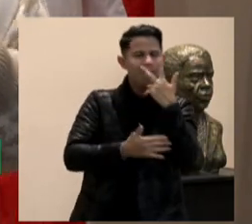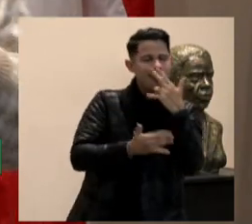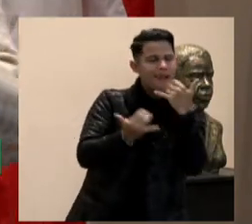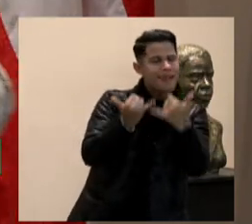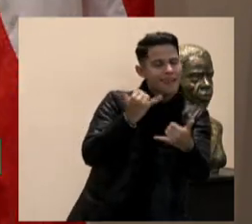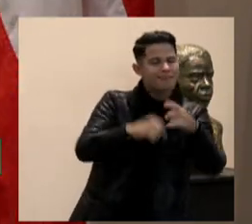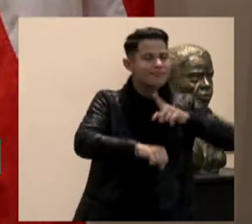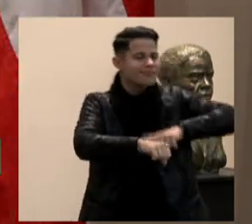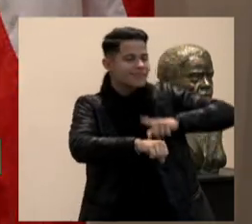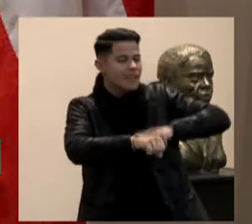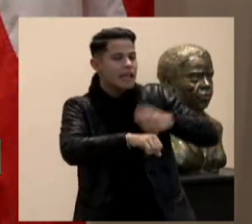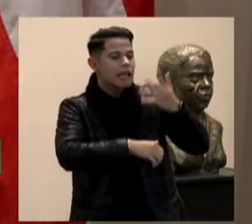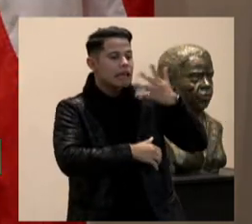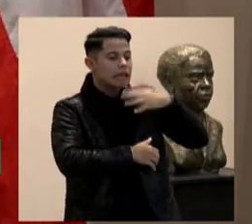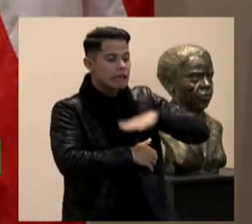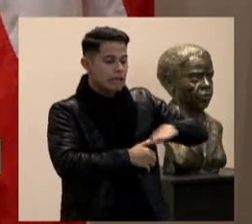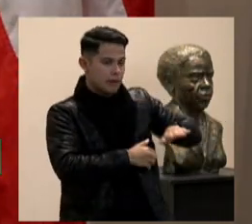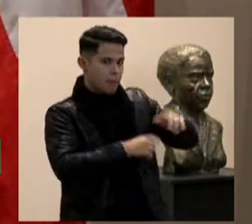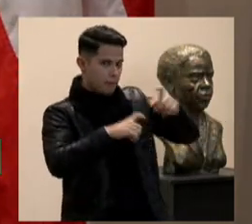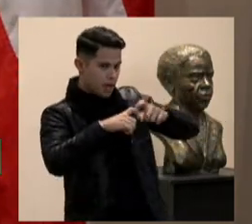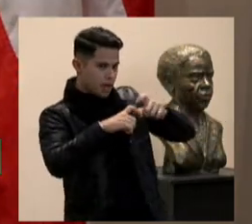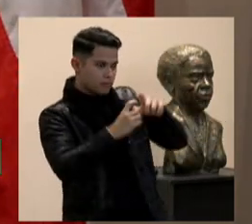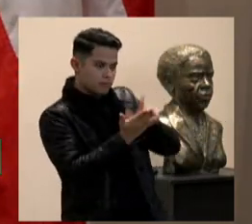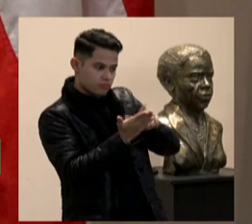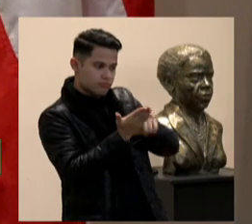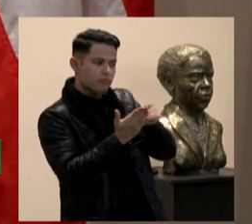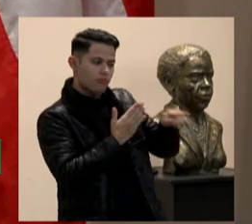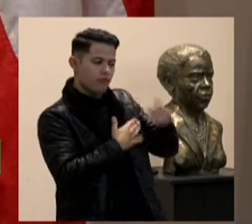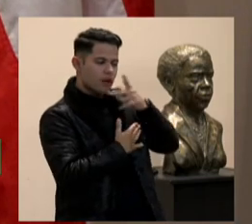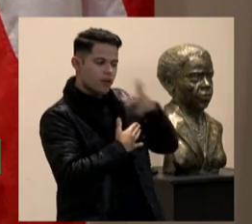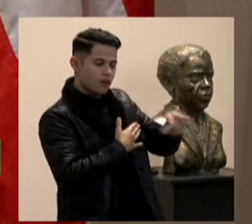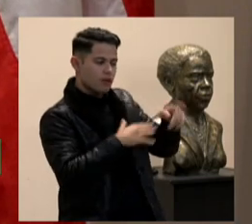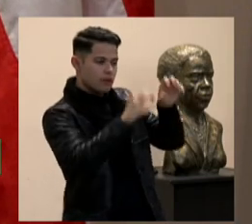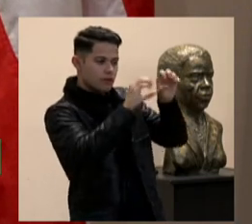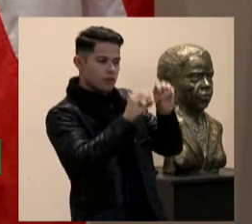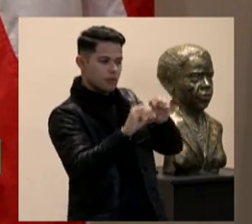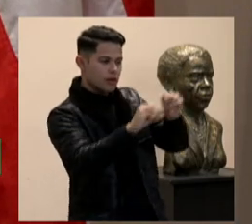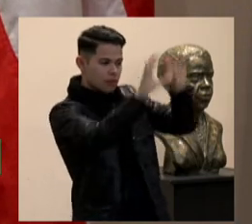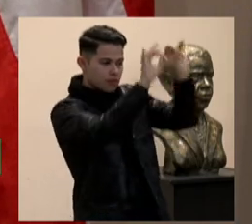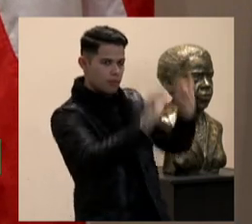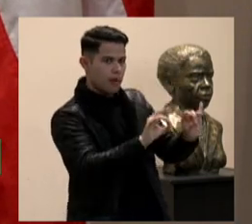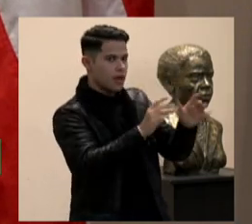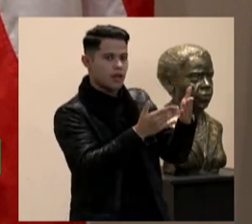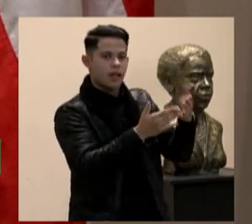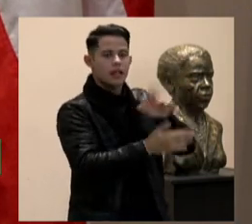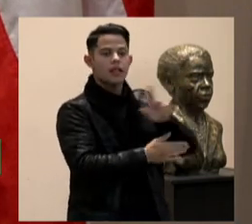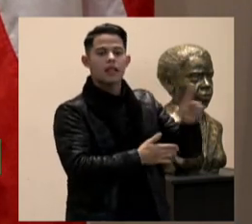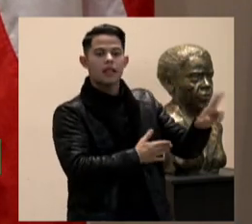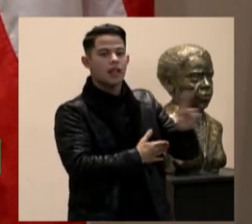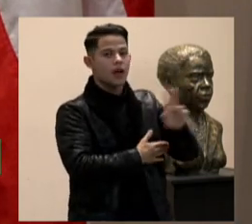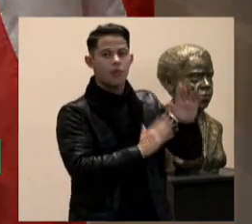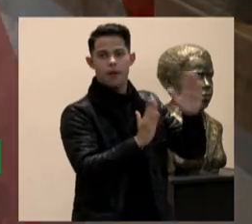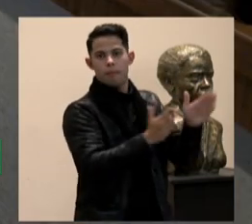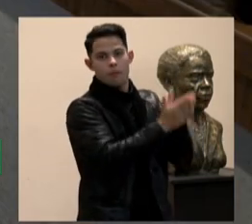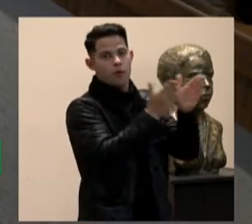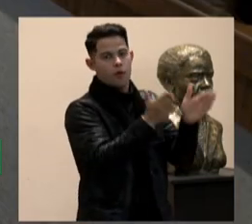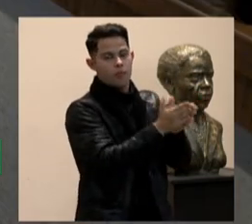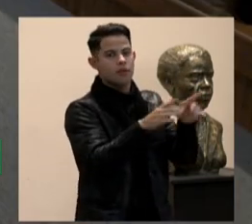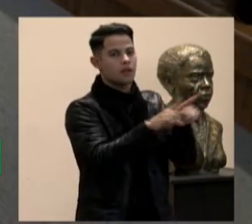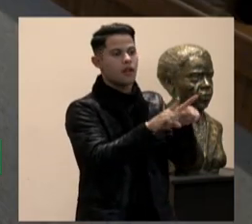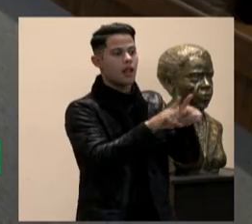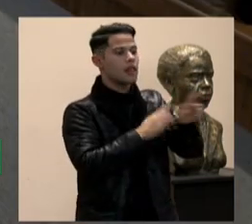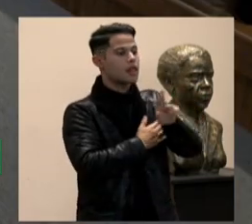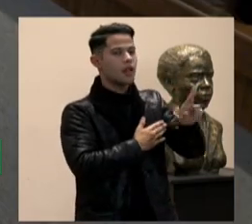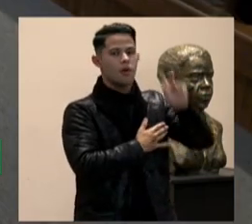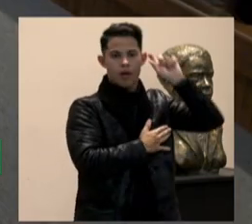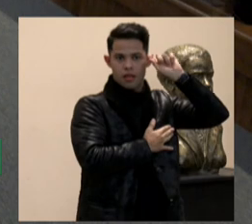criança tem um diagnóstico, ela deixa de ser pobre, ela deixa de ser negra, ela deixa de ser